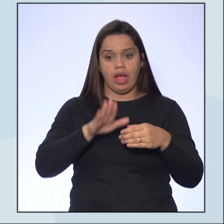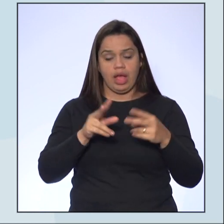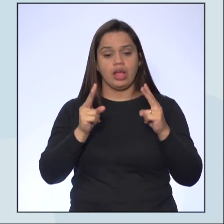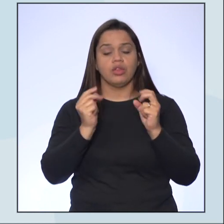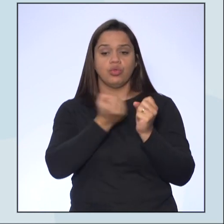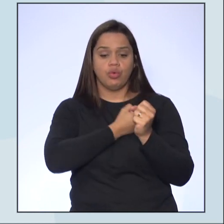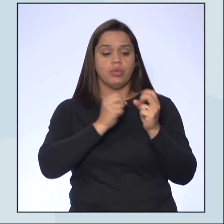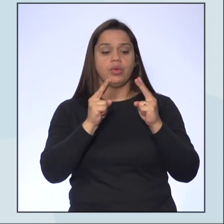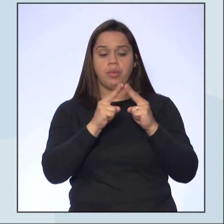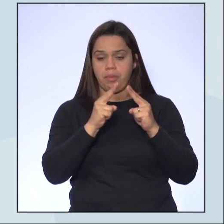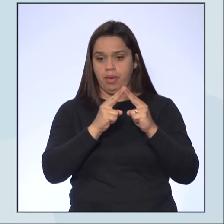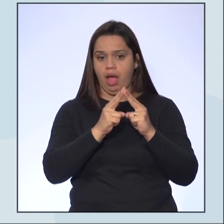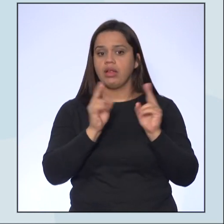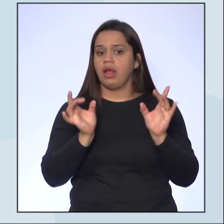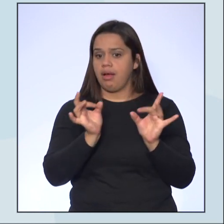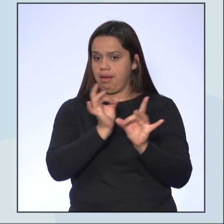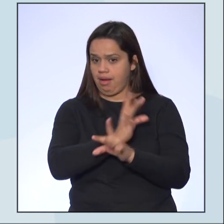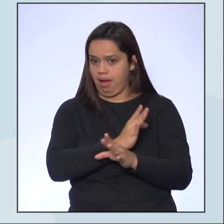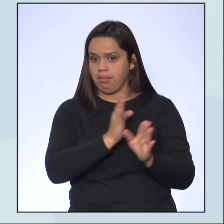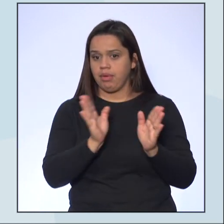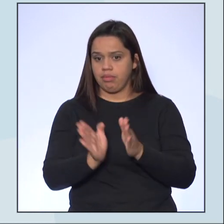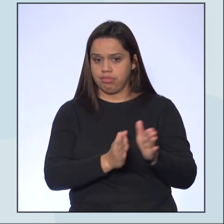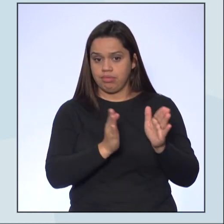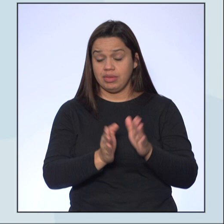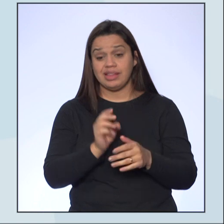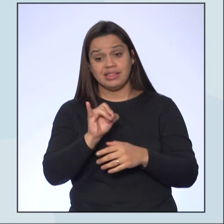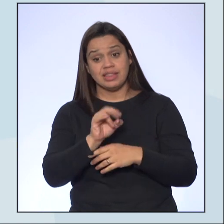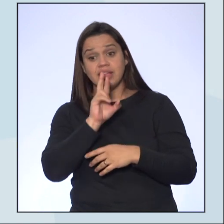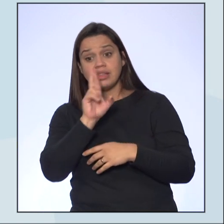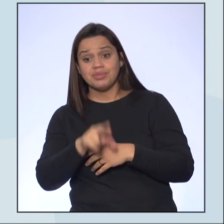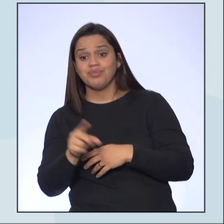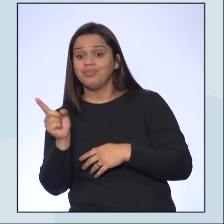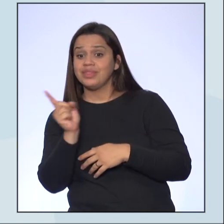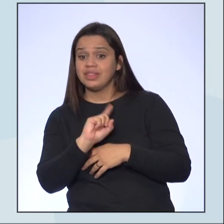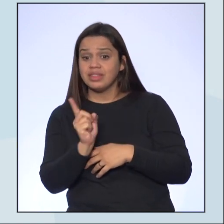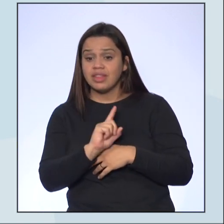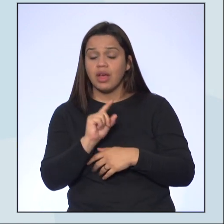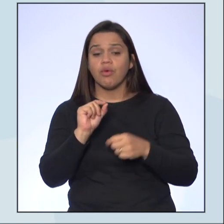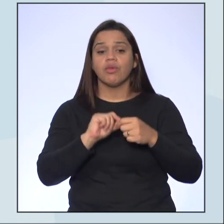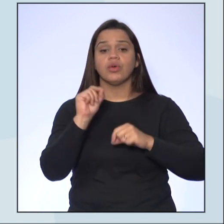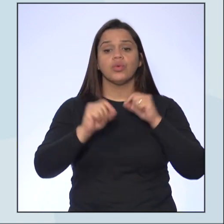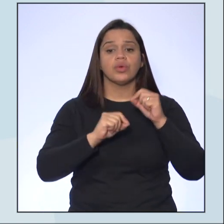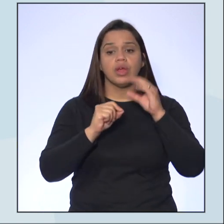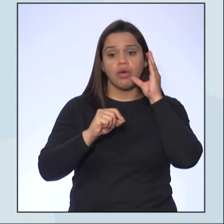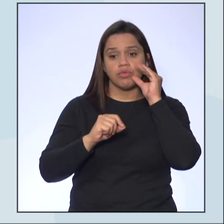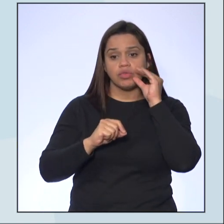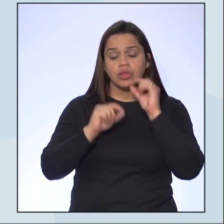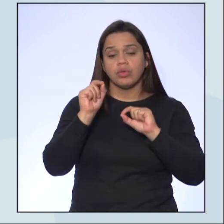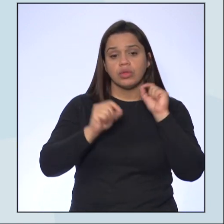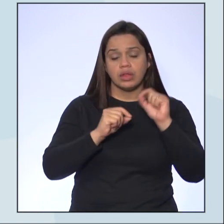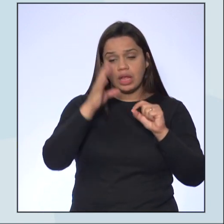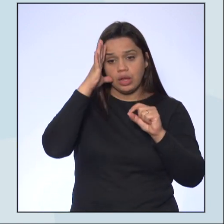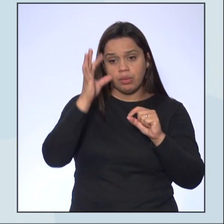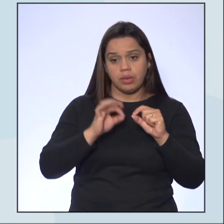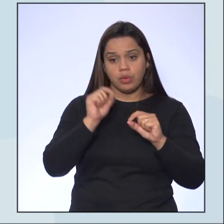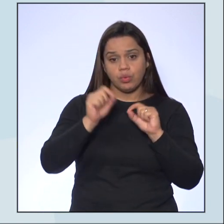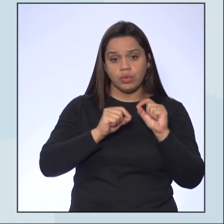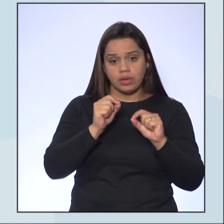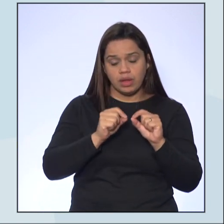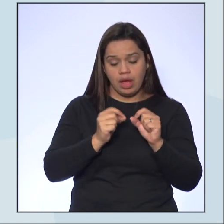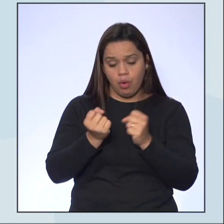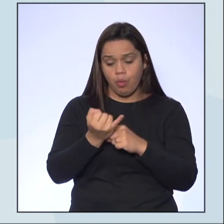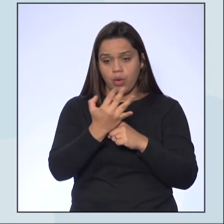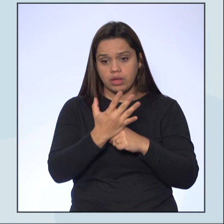aí ele encerra aquela produção. Se a resposta for não, o funcionário conclui que a quantidade de bombons